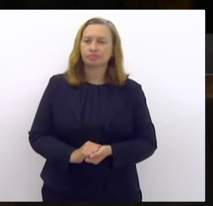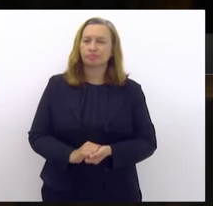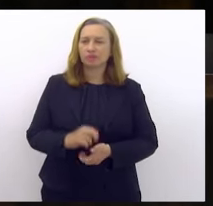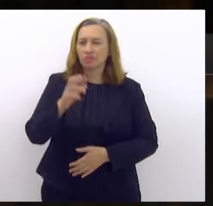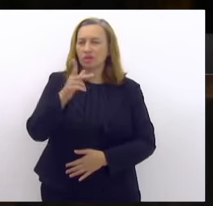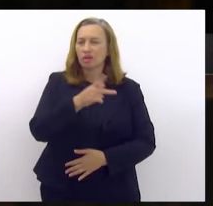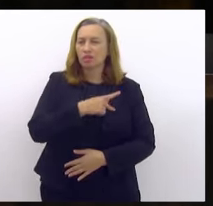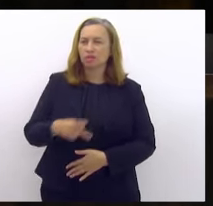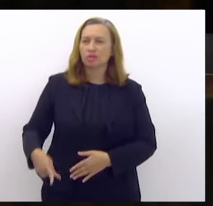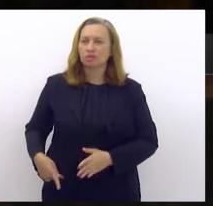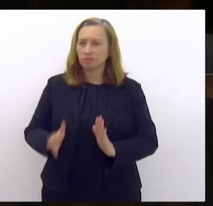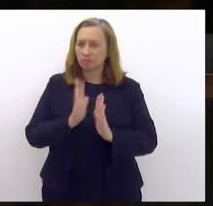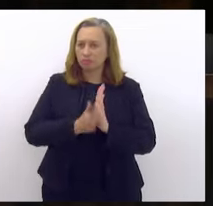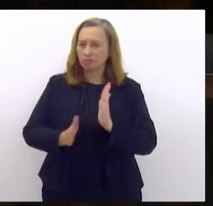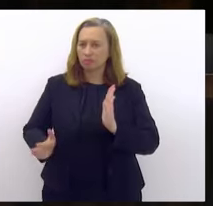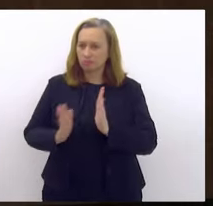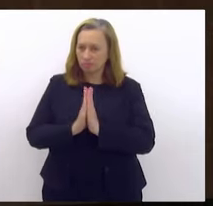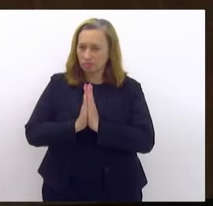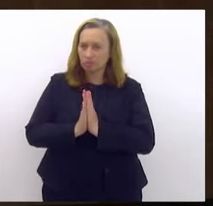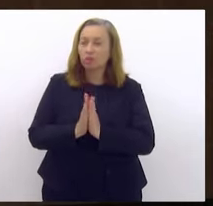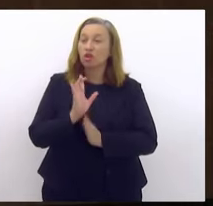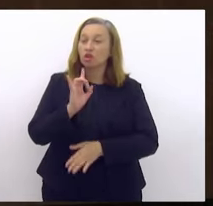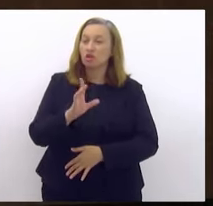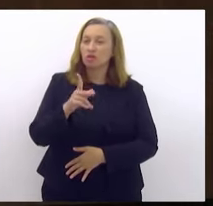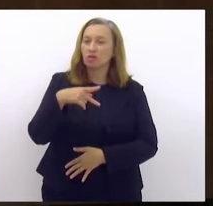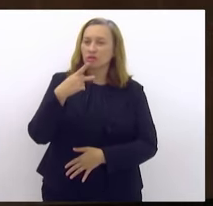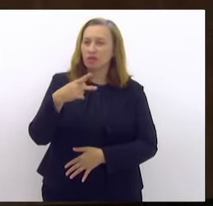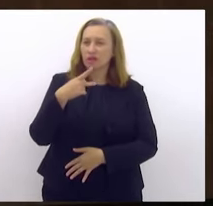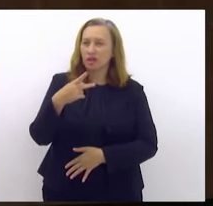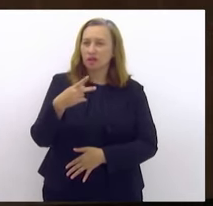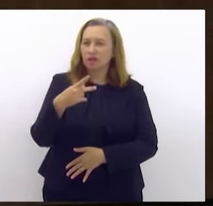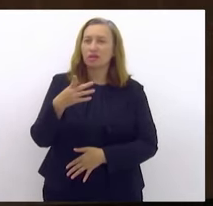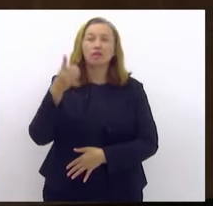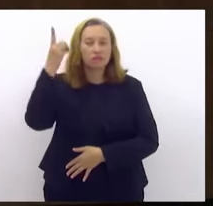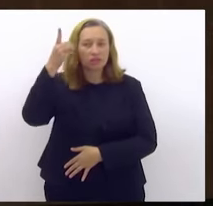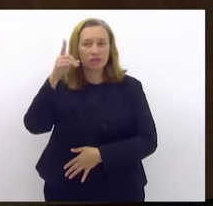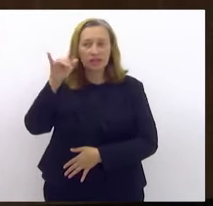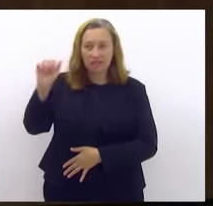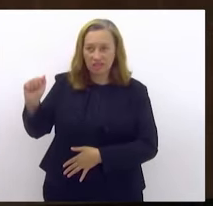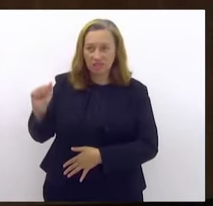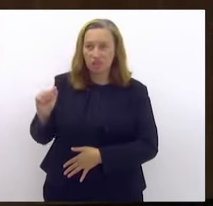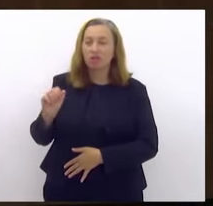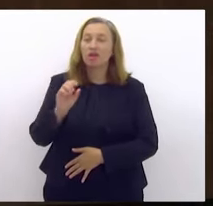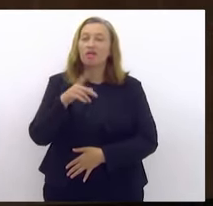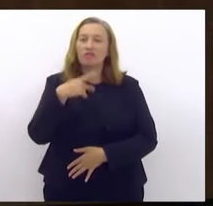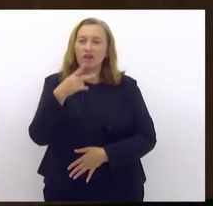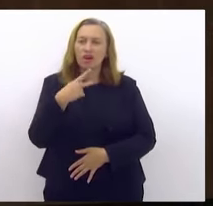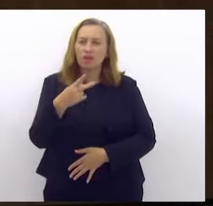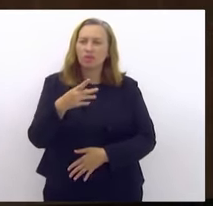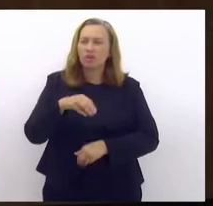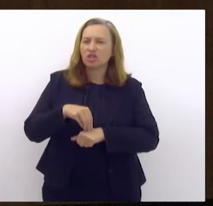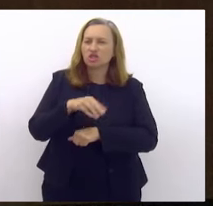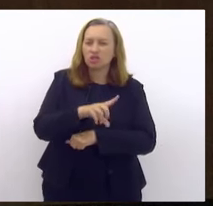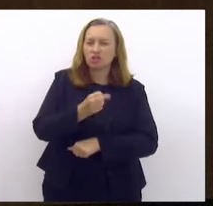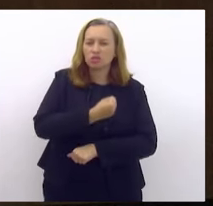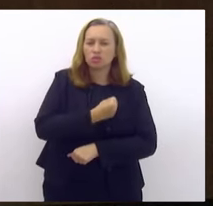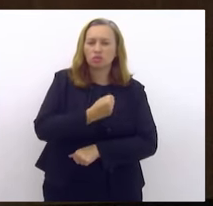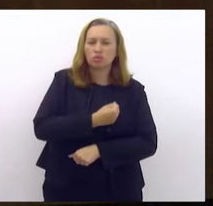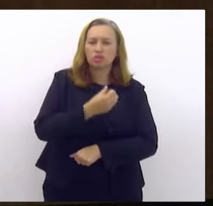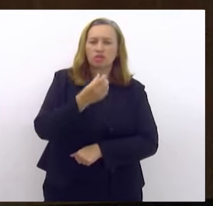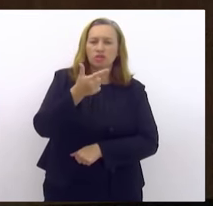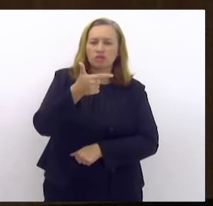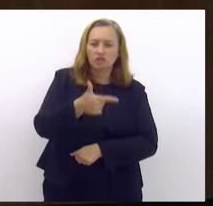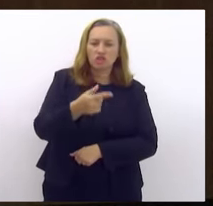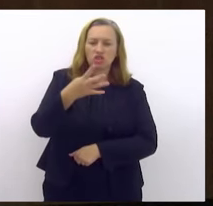Presidente, questão de ordem, por favor. Só queria falar minha sobre... Minha nobre deputada Índia Amelau. Só queria falar sobre a indicação número 2461